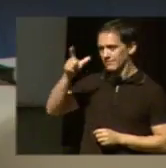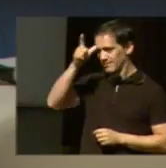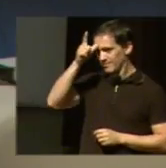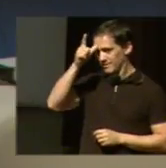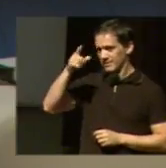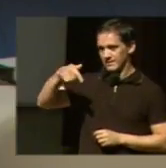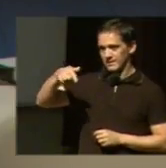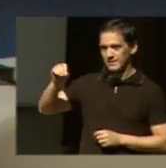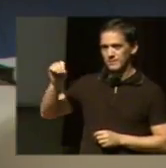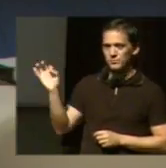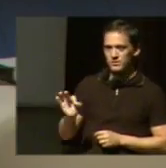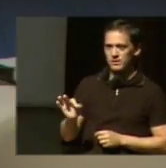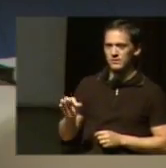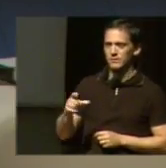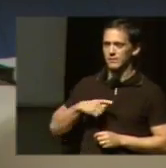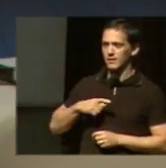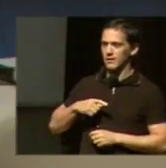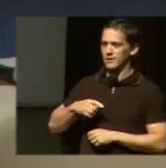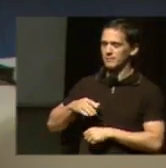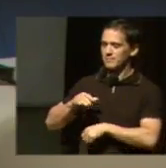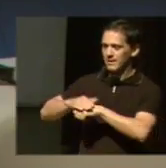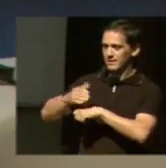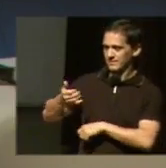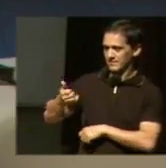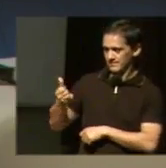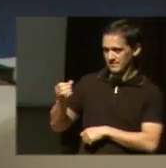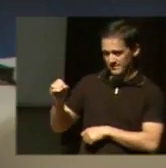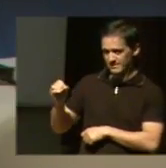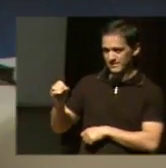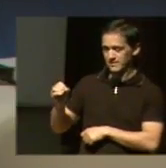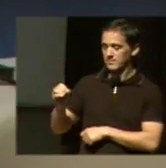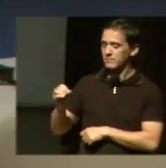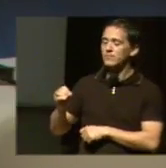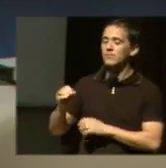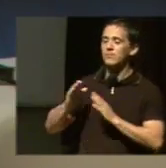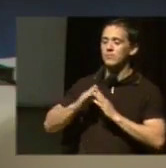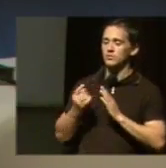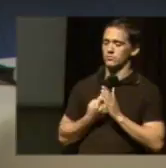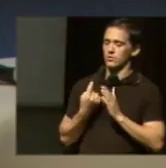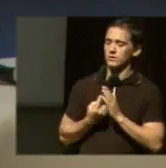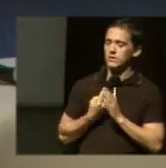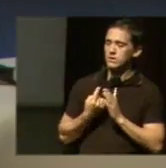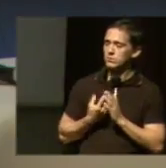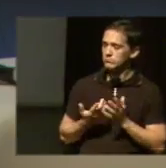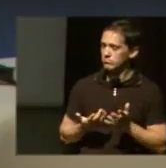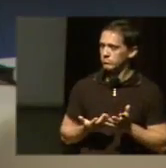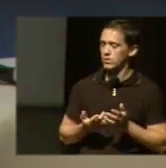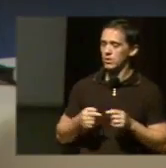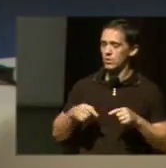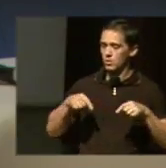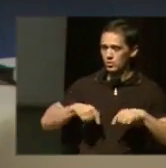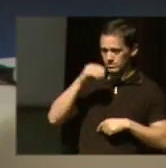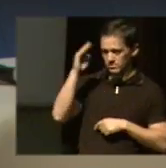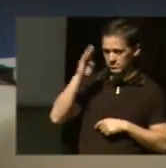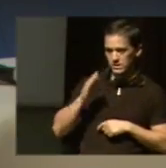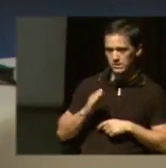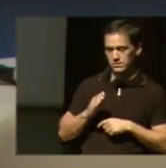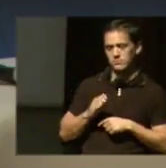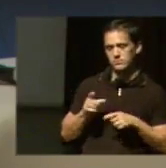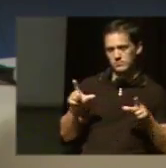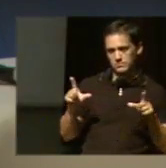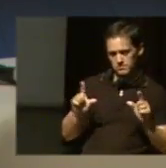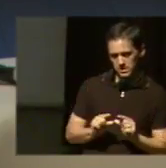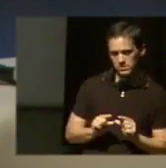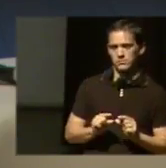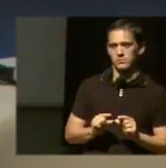pessoas acima de 70 anos moram sozinhos. No Brasil não é tanto, mas no